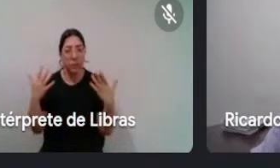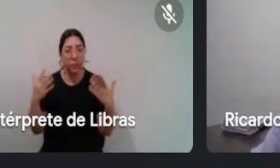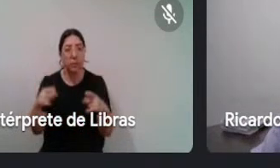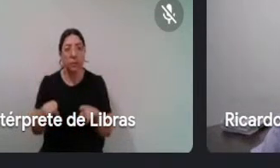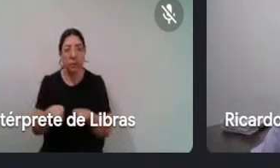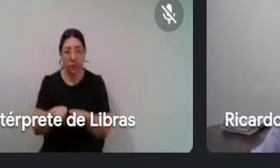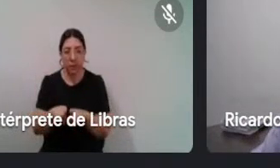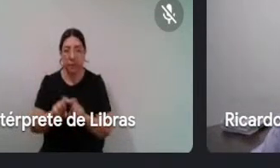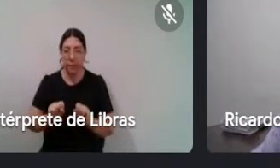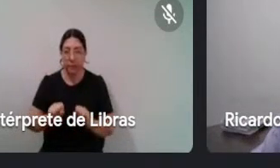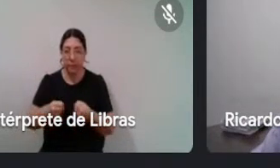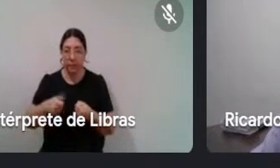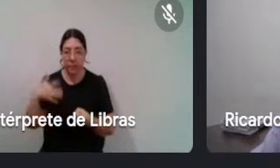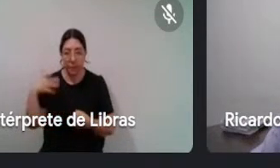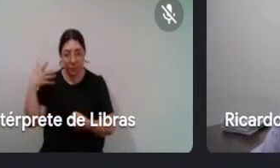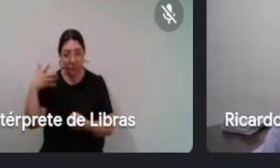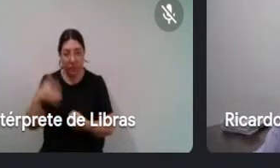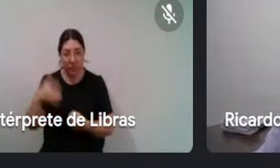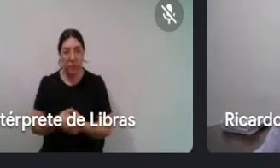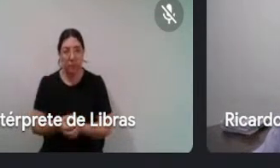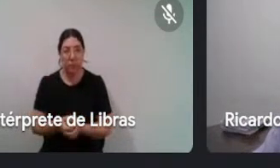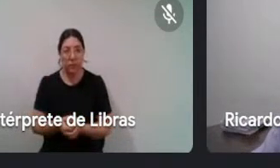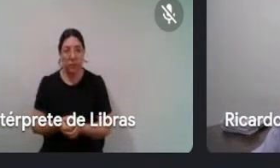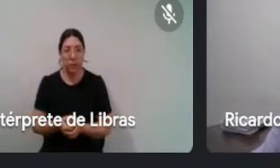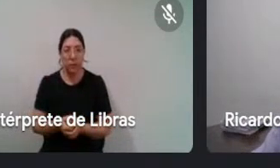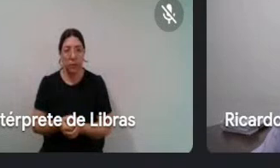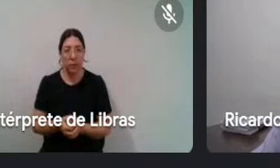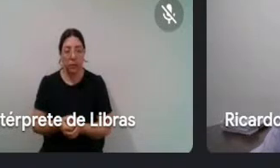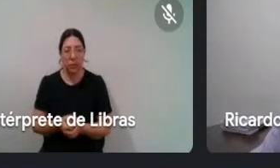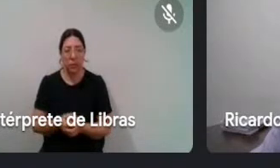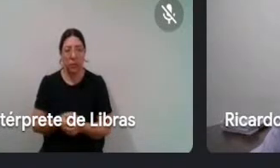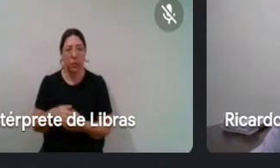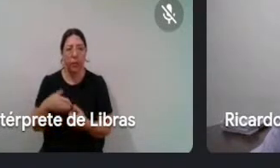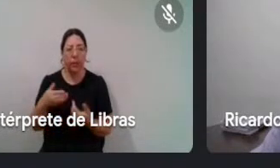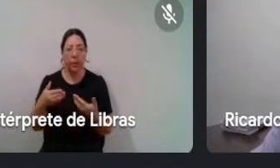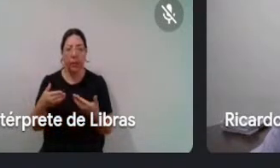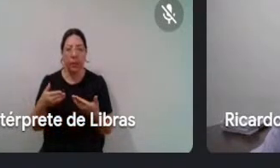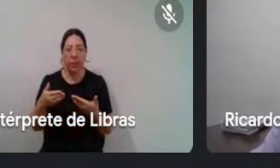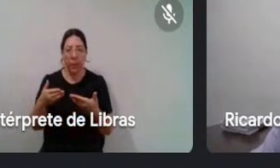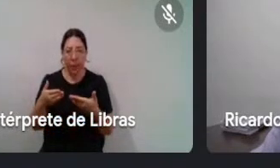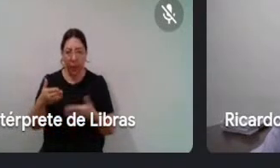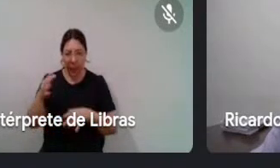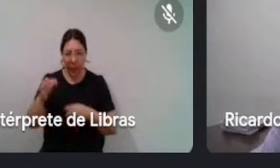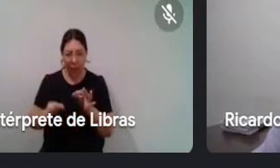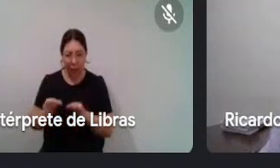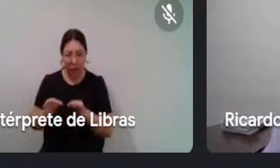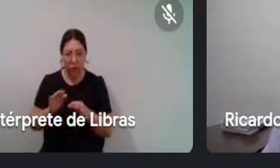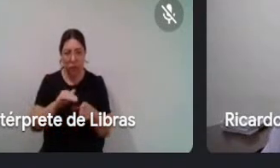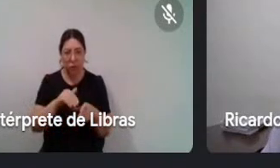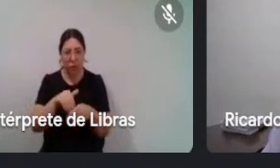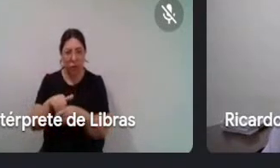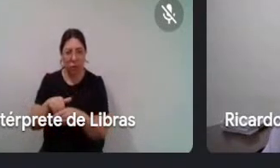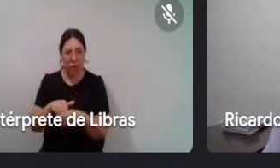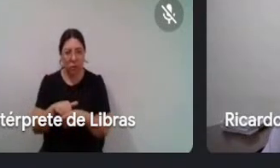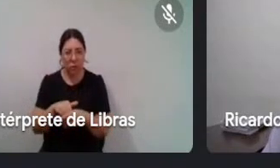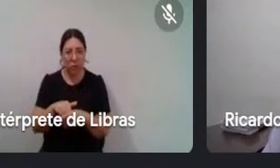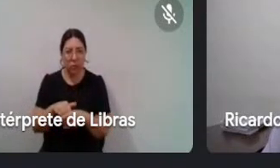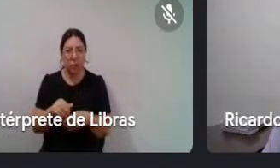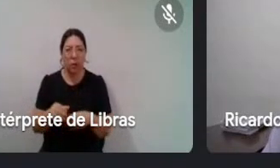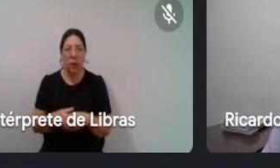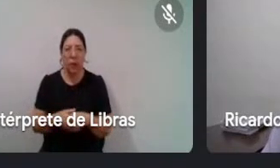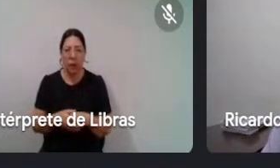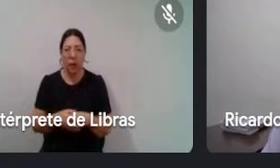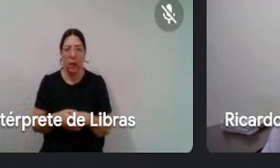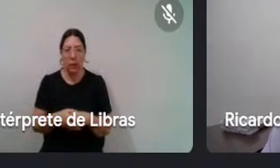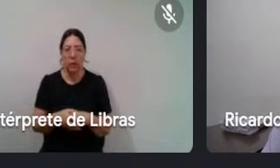sustentação oral. O Ministério Público Eleitoral, nesta instância, vai manter o seu parecer, que foi pela aprovação com ressalvas